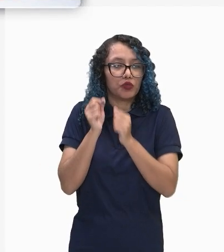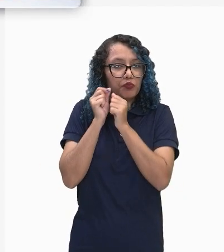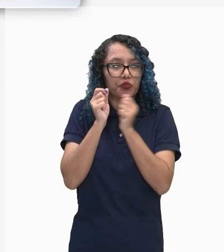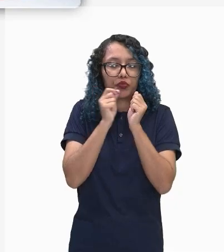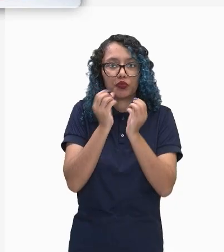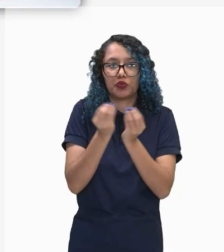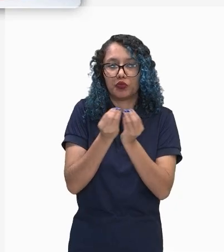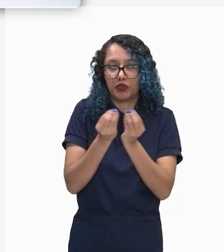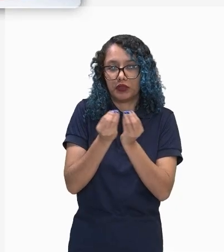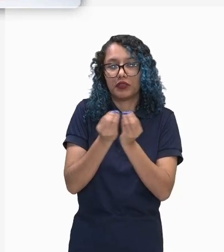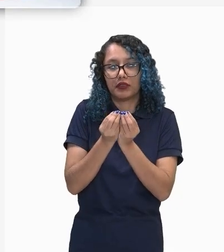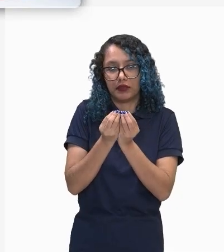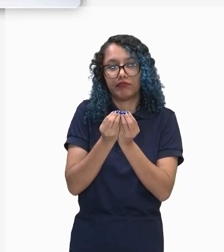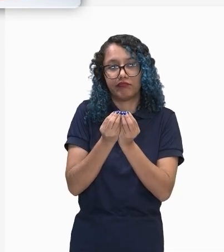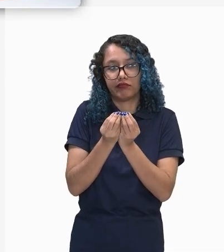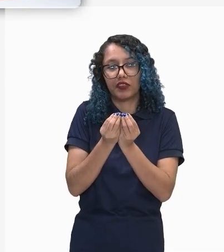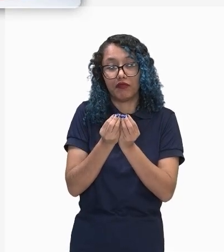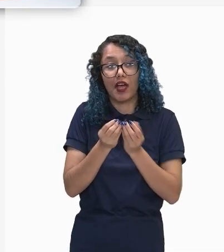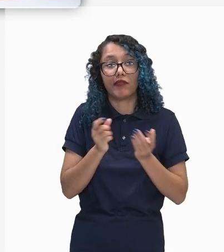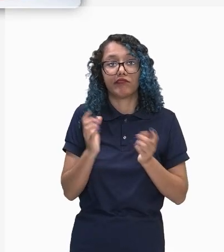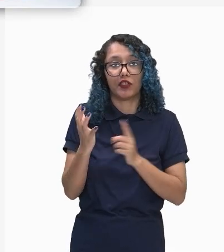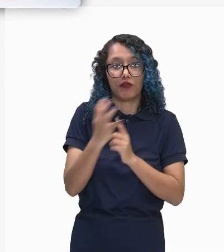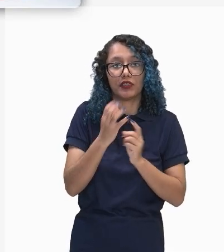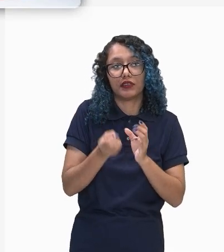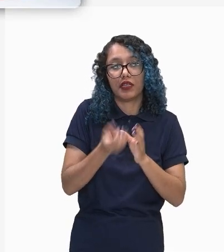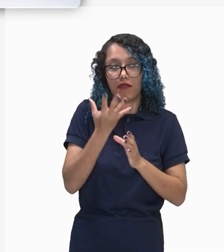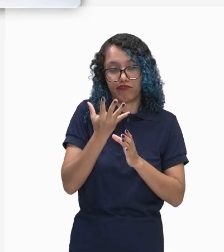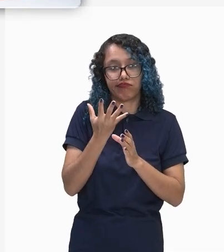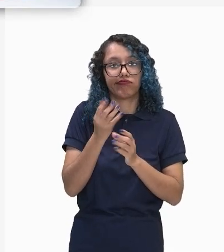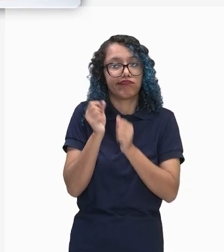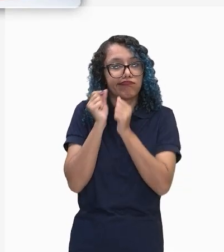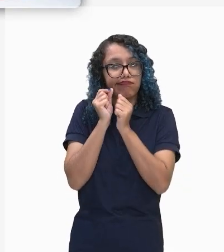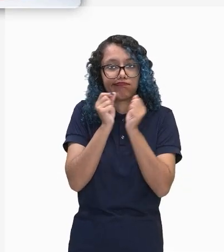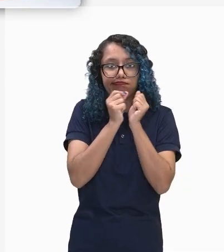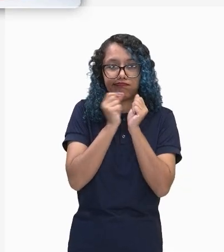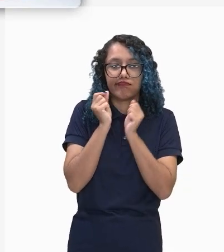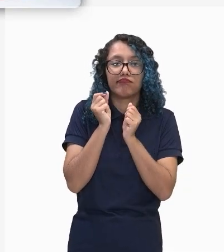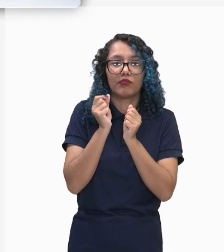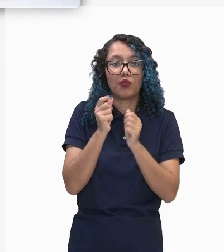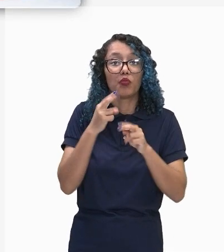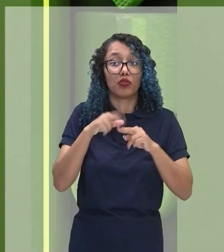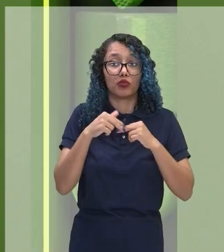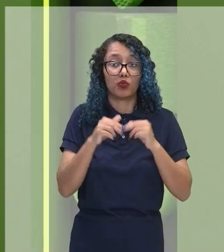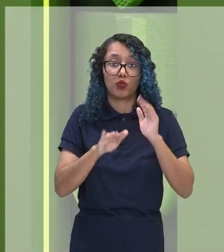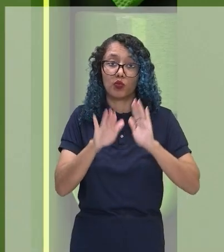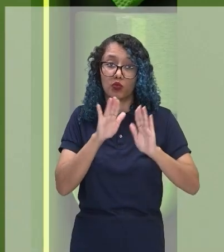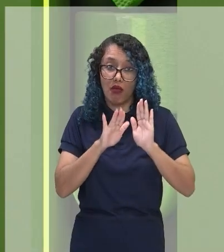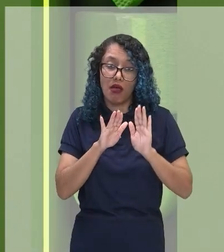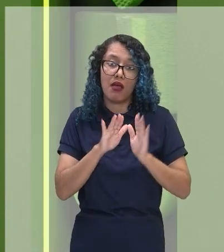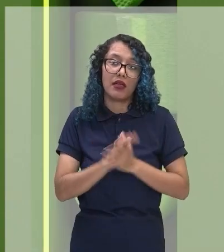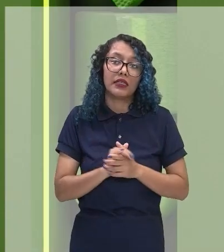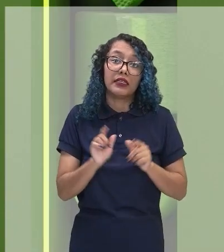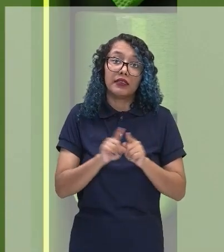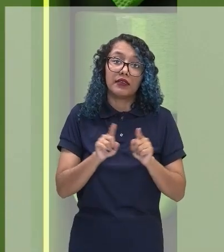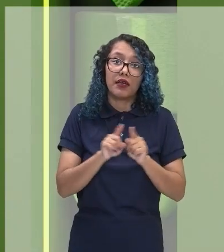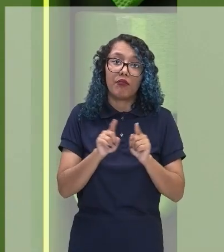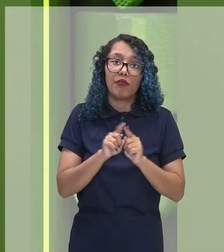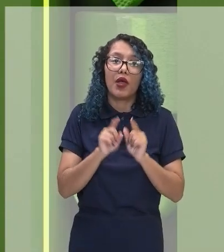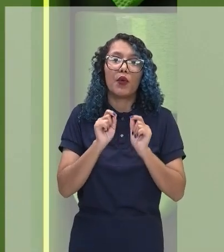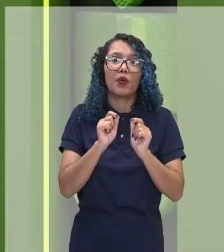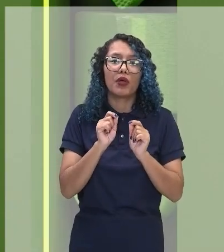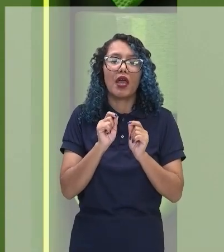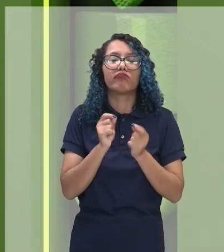substâncias que vão obstruir elas e gerar, então, as acnes, né? Então, tem que ter esse cuidado. Também tem que ter uma higiene correta,